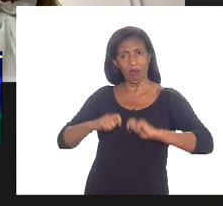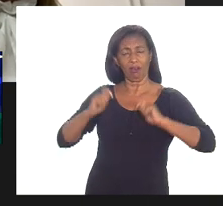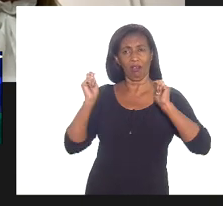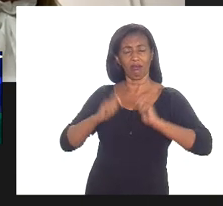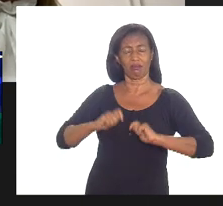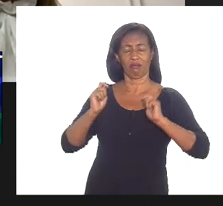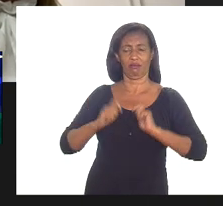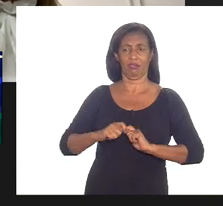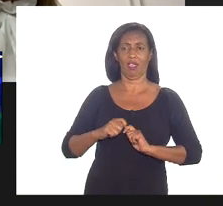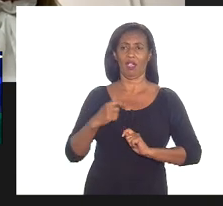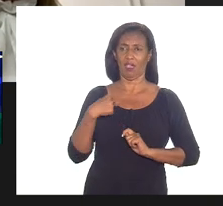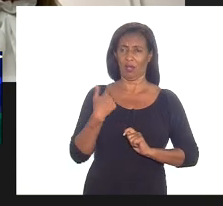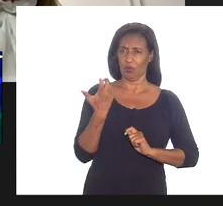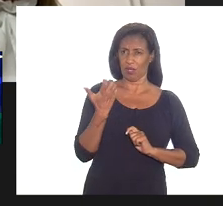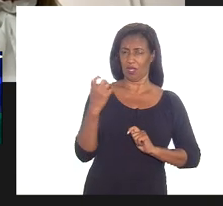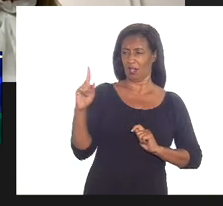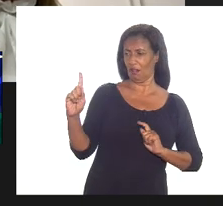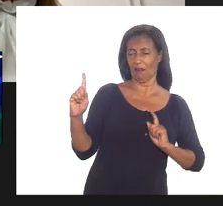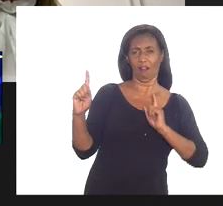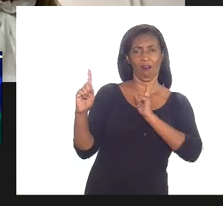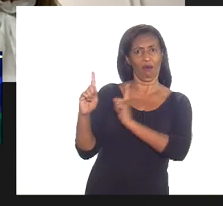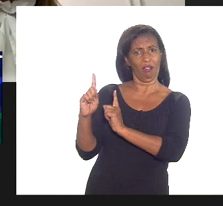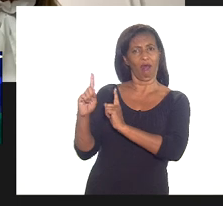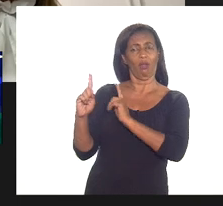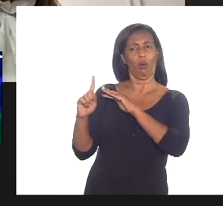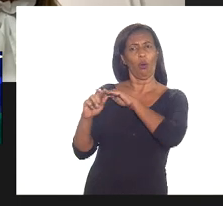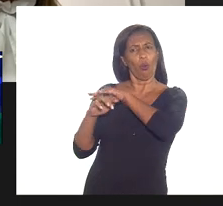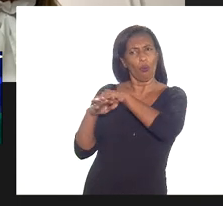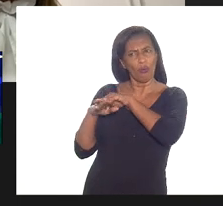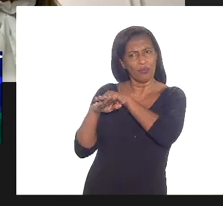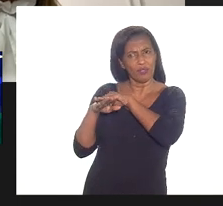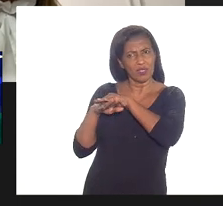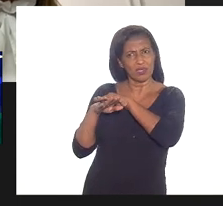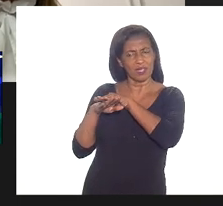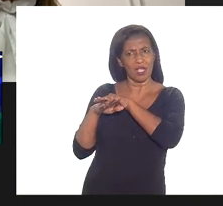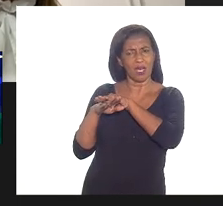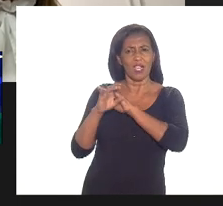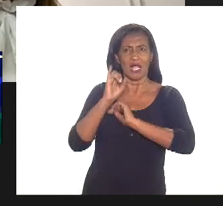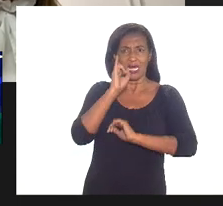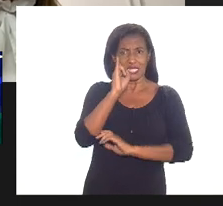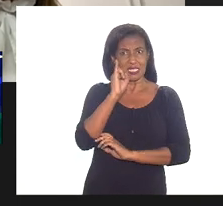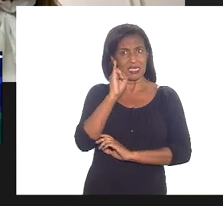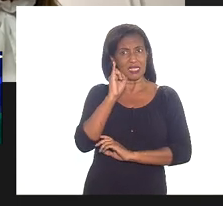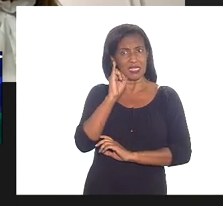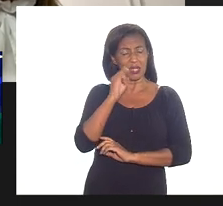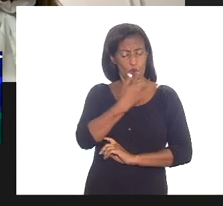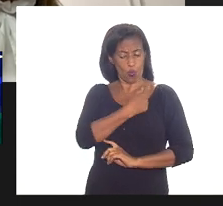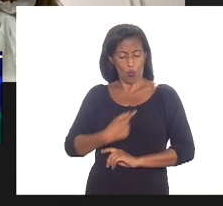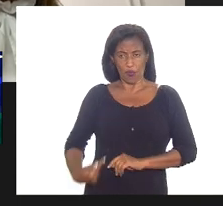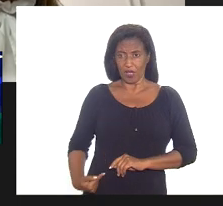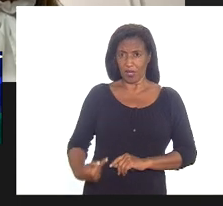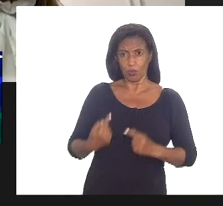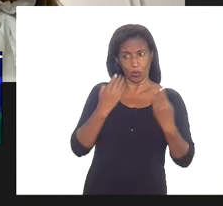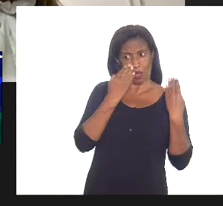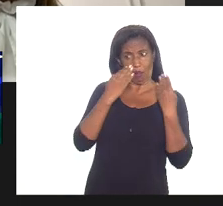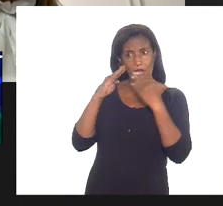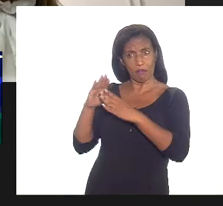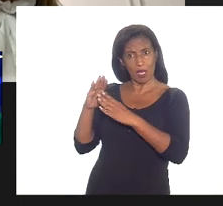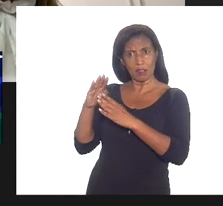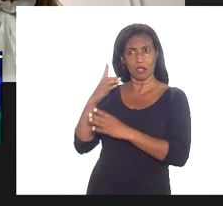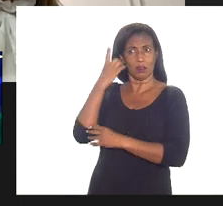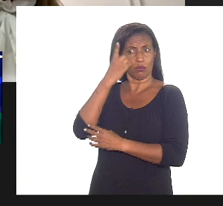queria falar isso pessoalmente para o deputado a decisão se o governador tá me achando e aconteceu que aconteceu dois anos atrás